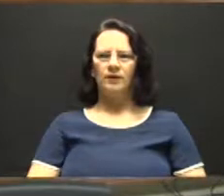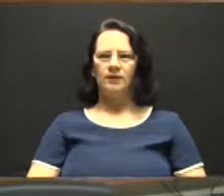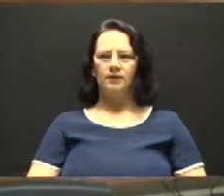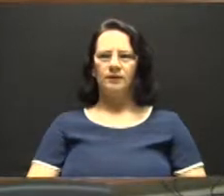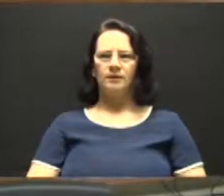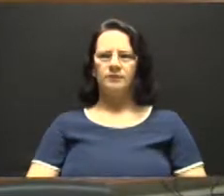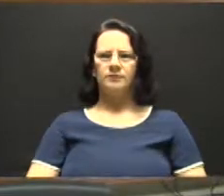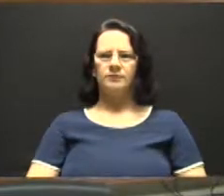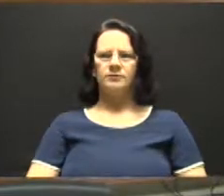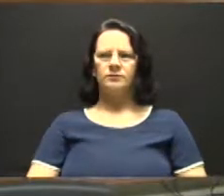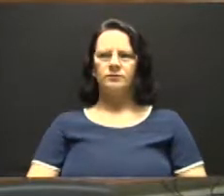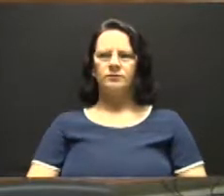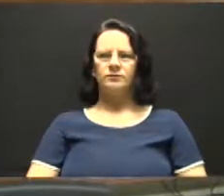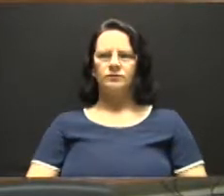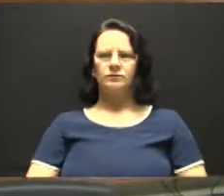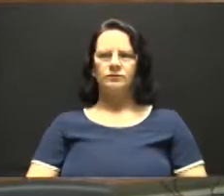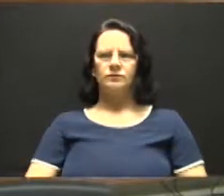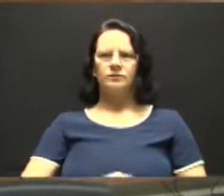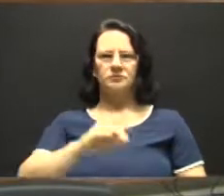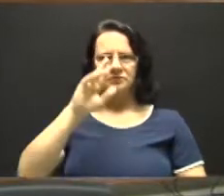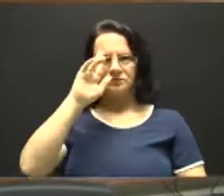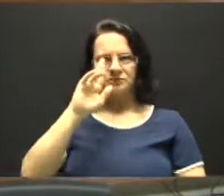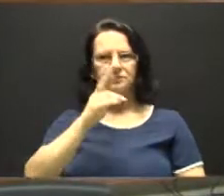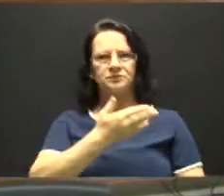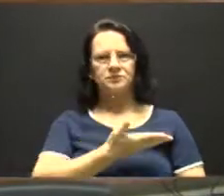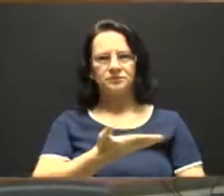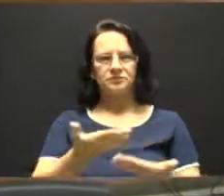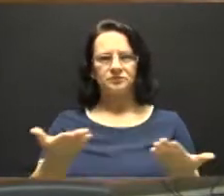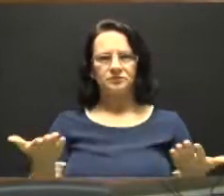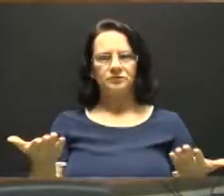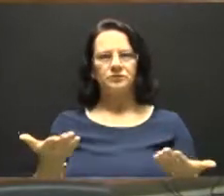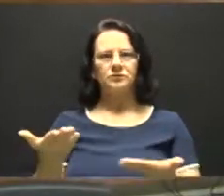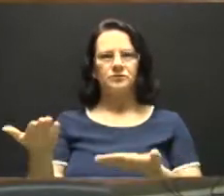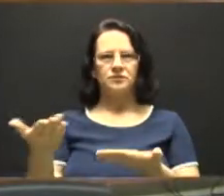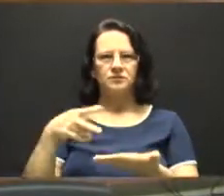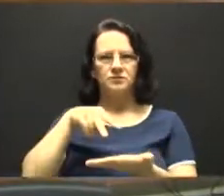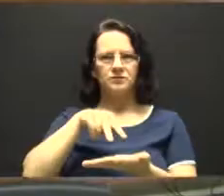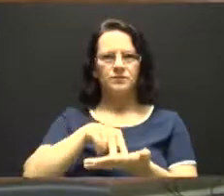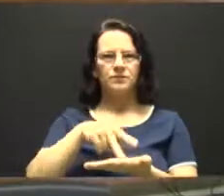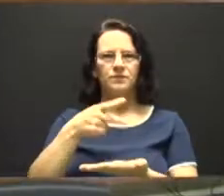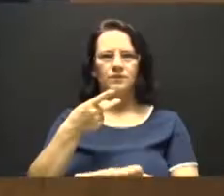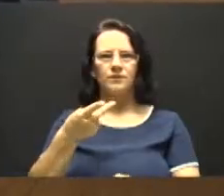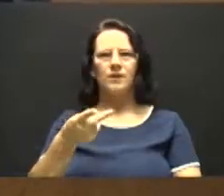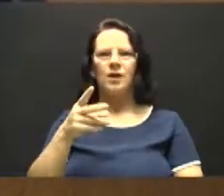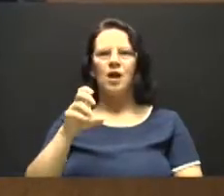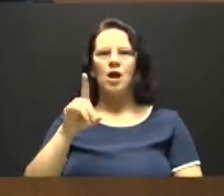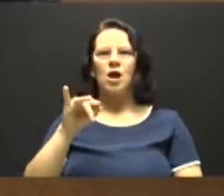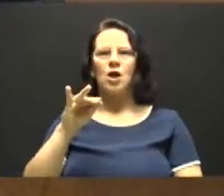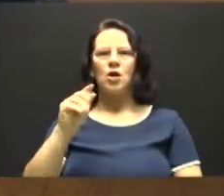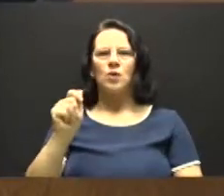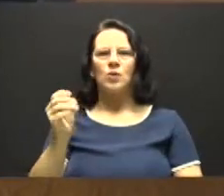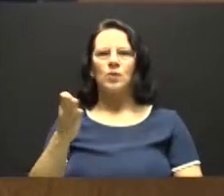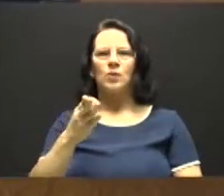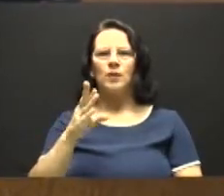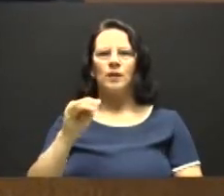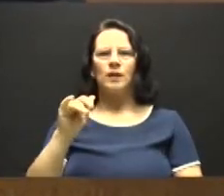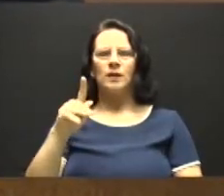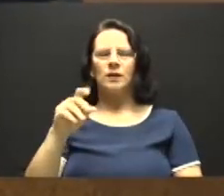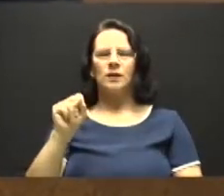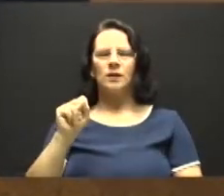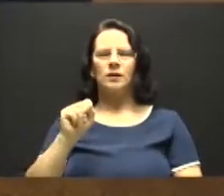em hora e sim senhoras e senhores têm a honra de conceder a palavra a oradora oficial dessa solenidade